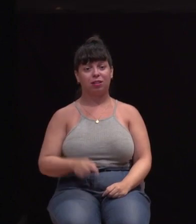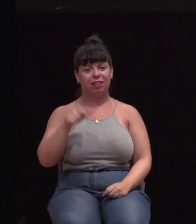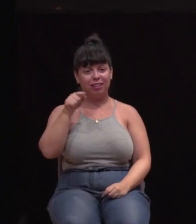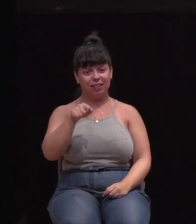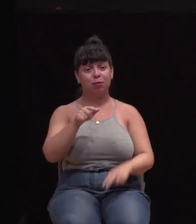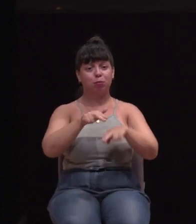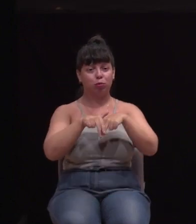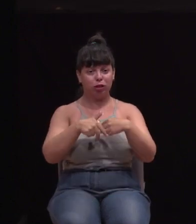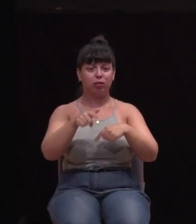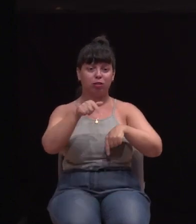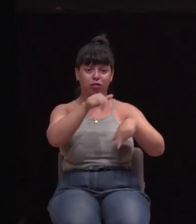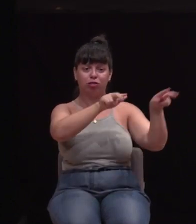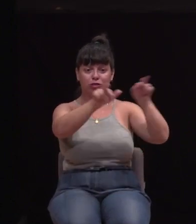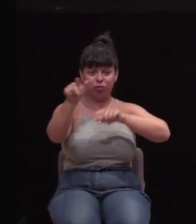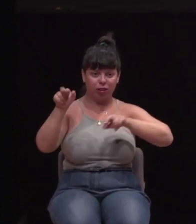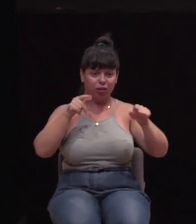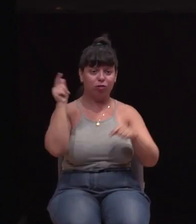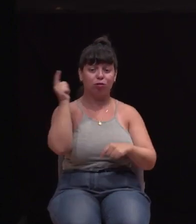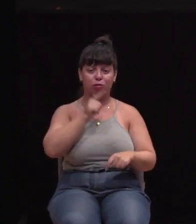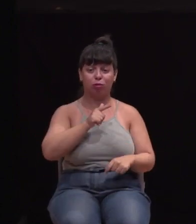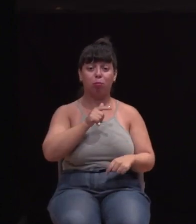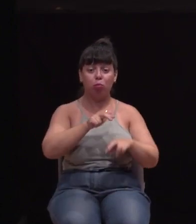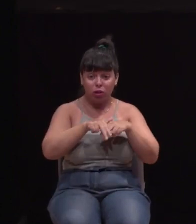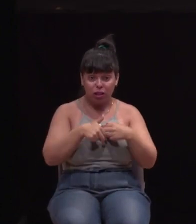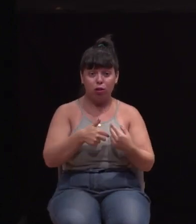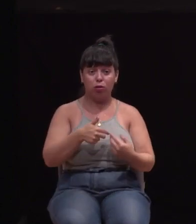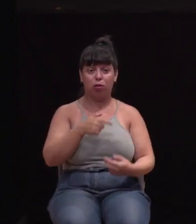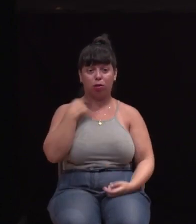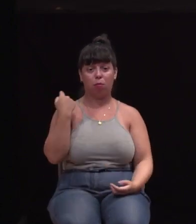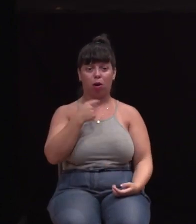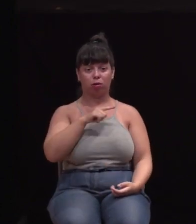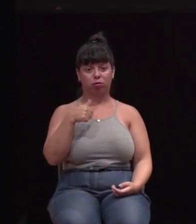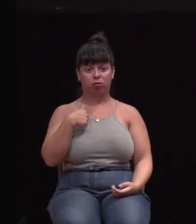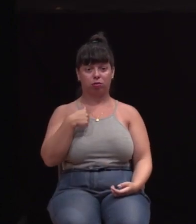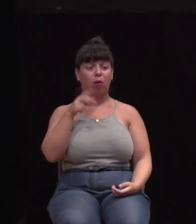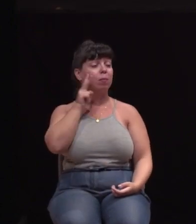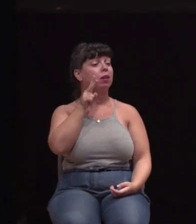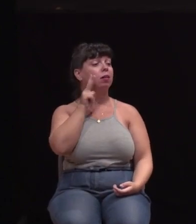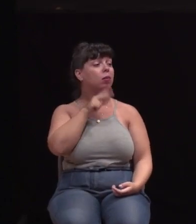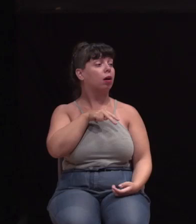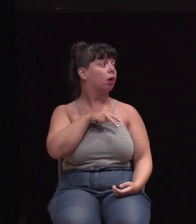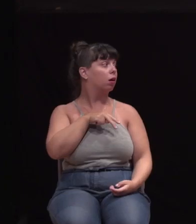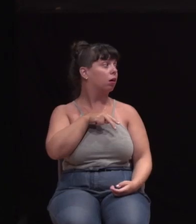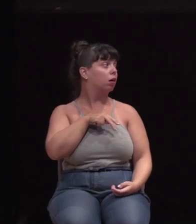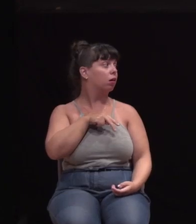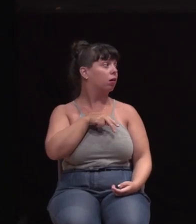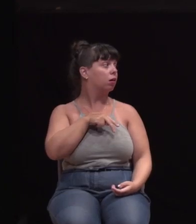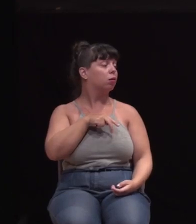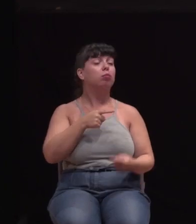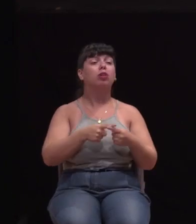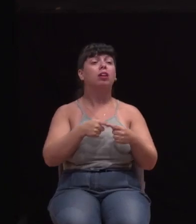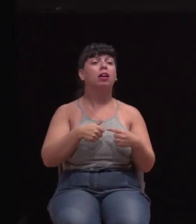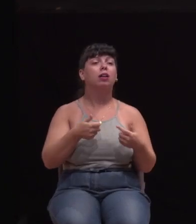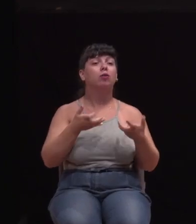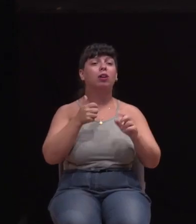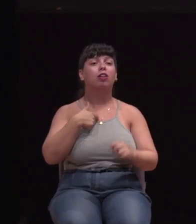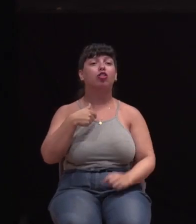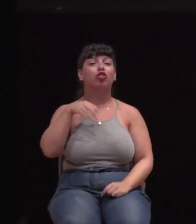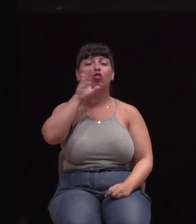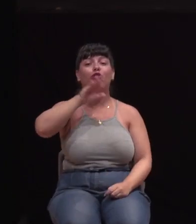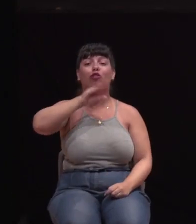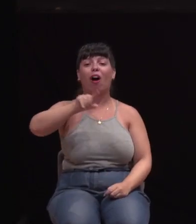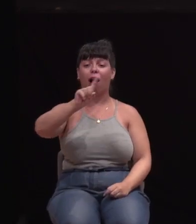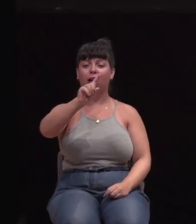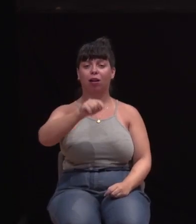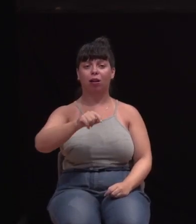pela dinâmica da diferença que se produzem as nossas mortes. Vamos lembrar, por exemplo, por que se deseja que a gente não fale? Por que se deseja que a nossa memória não